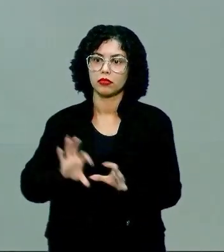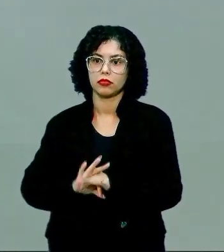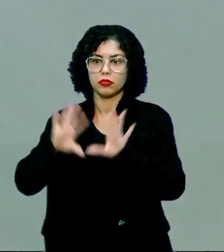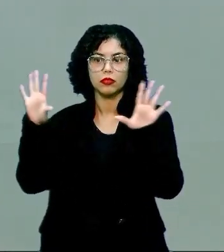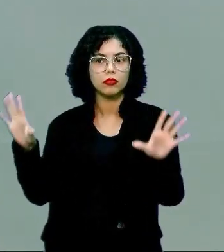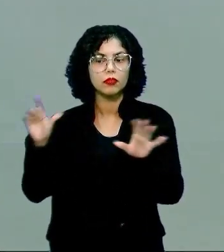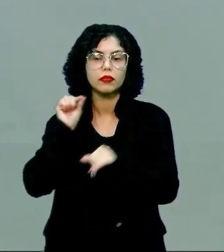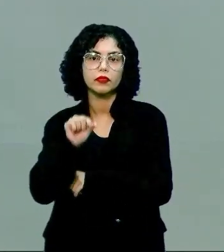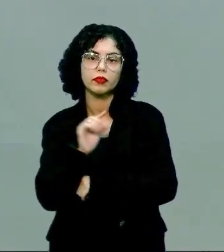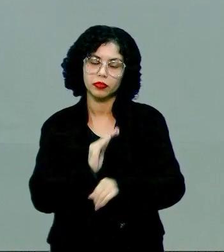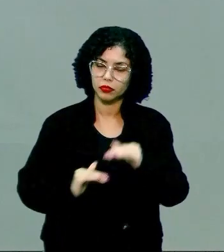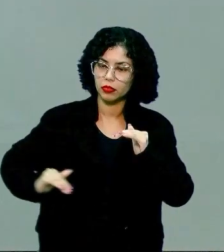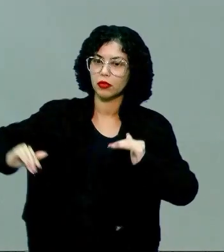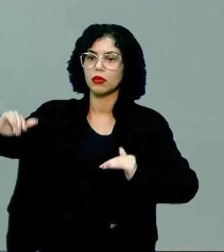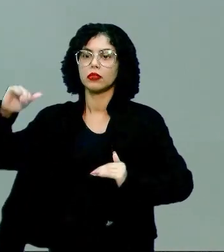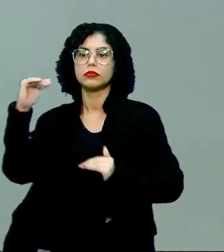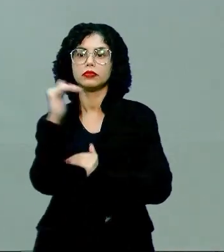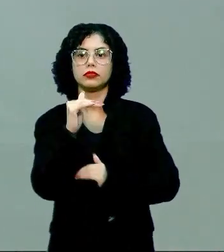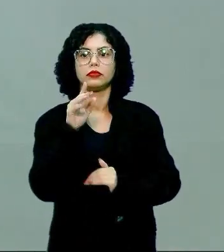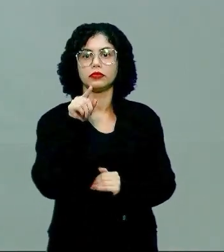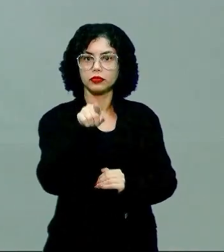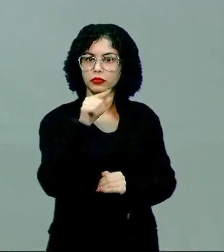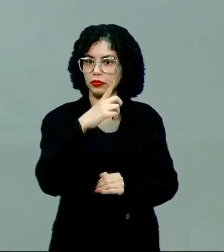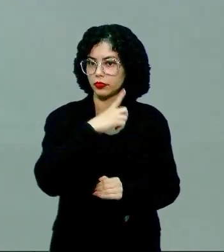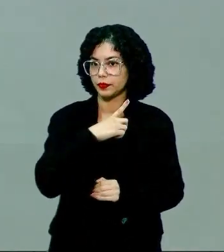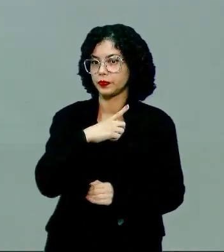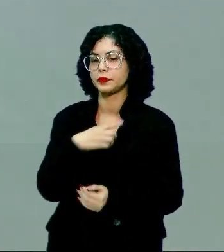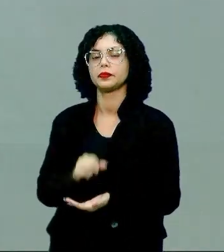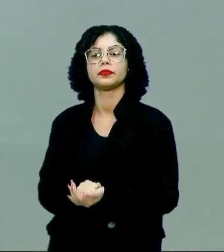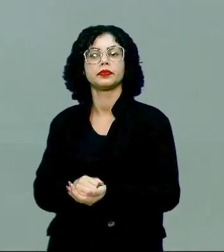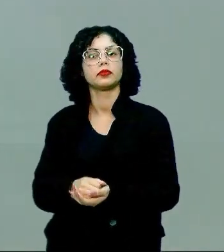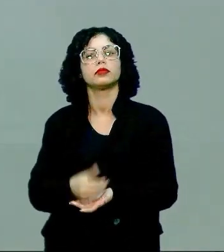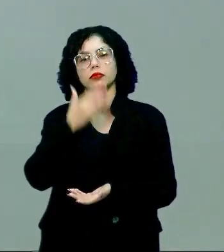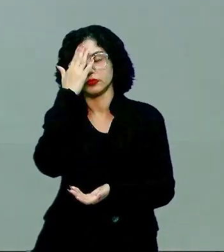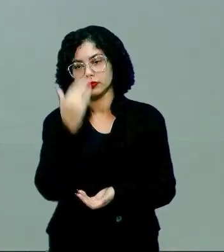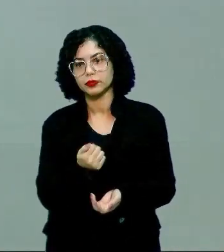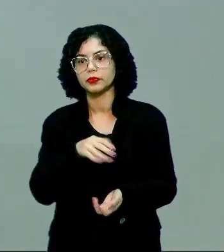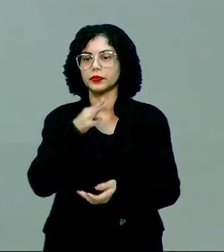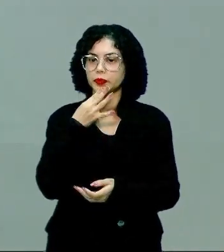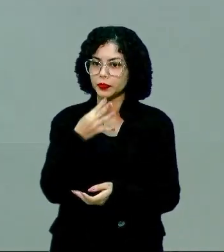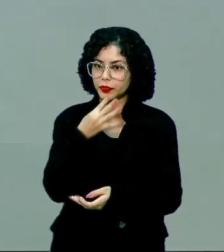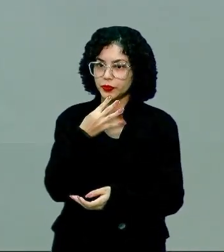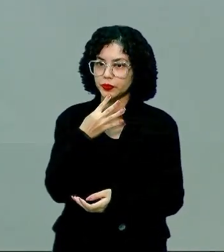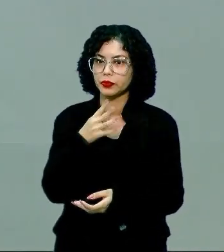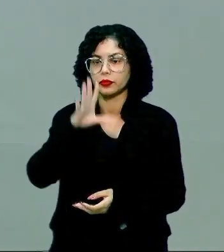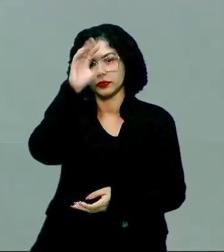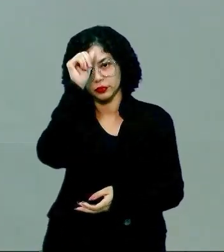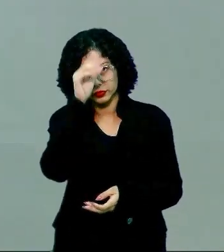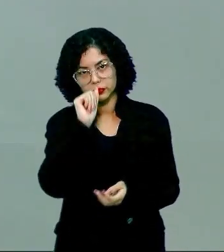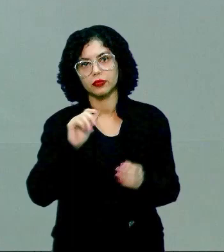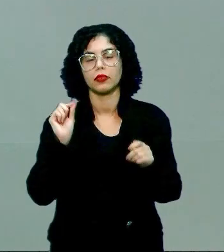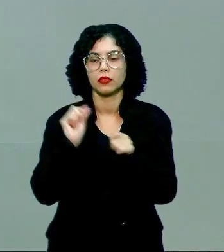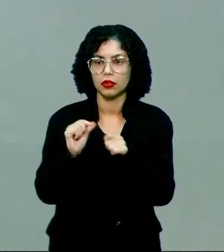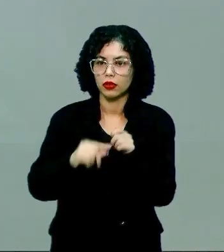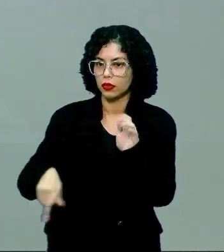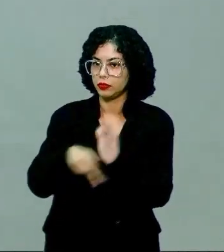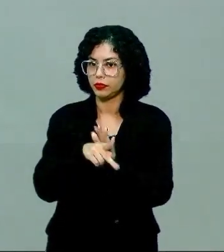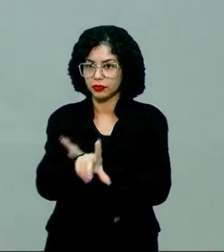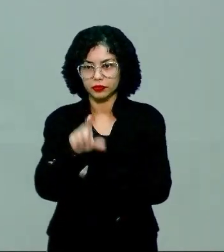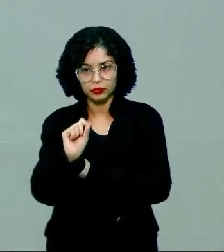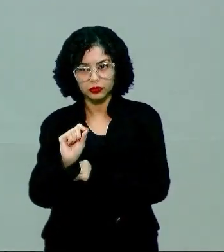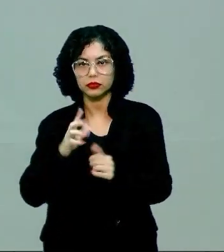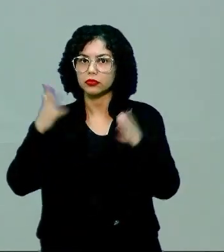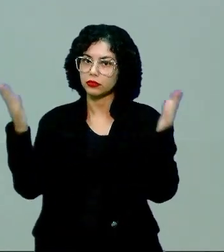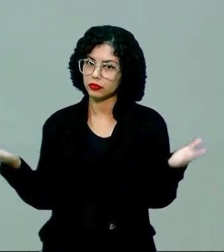ser livre e essa soberania é você ter o discernimento o conhecimento para poder fazer as suas próprias